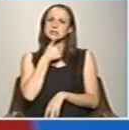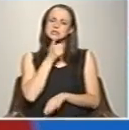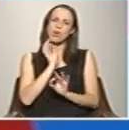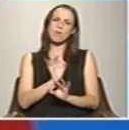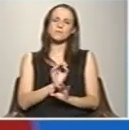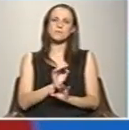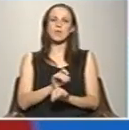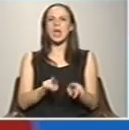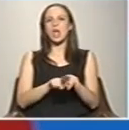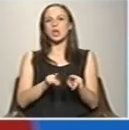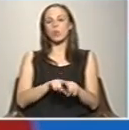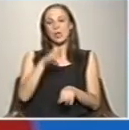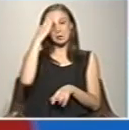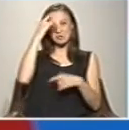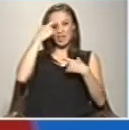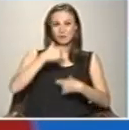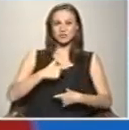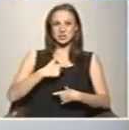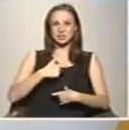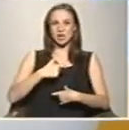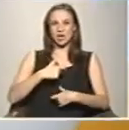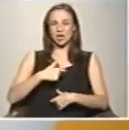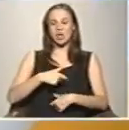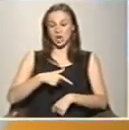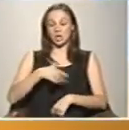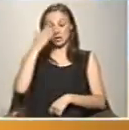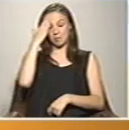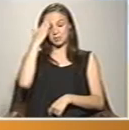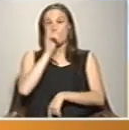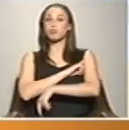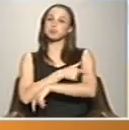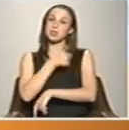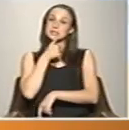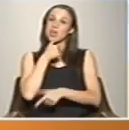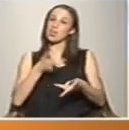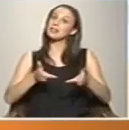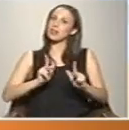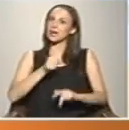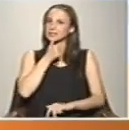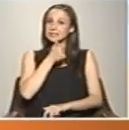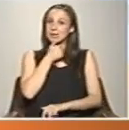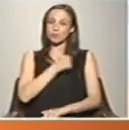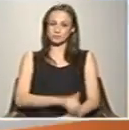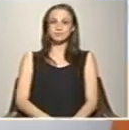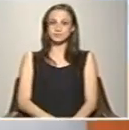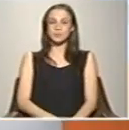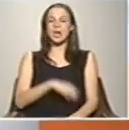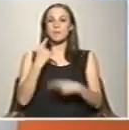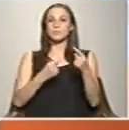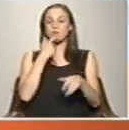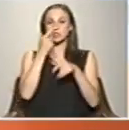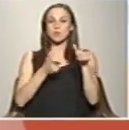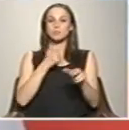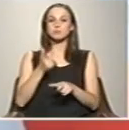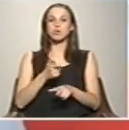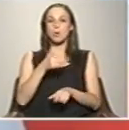vezes a incapacidade física com a... Claramente, com o poder de decisão. A liberdade de decisão. Sem dúvida. E muitas vezes as pessoas são